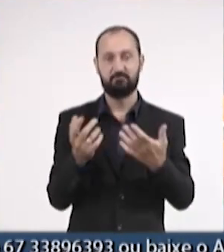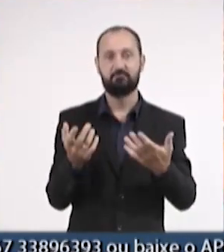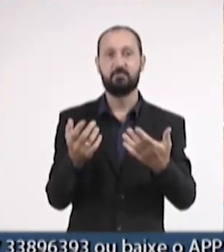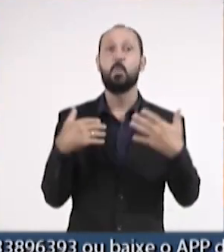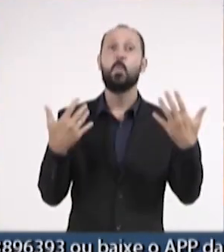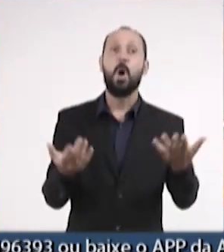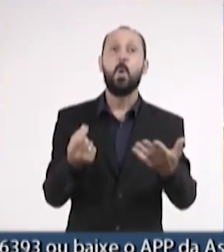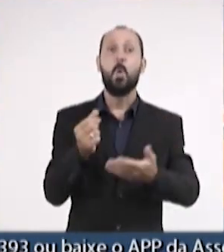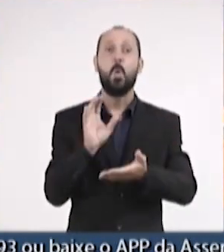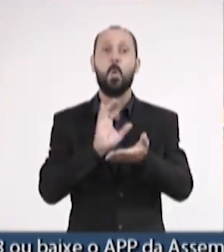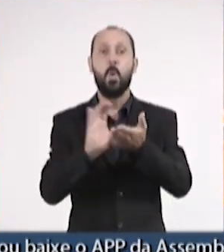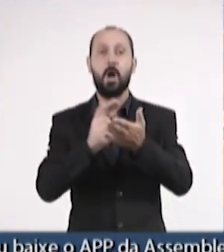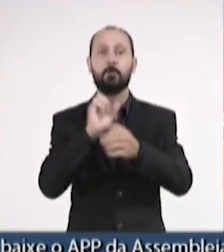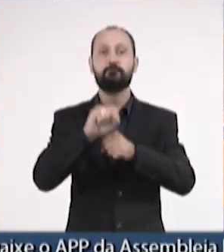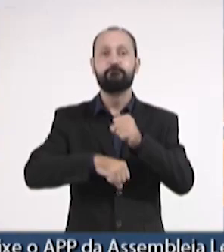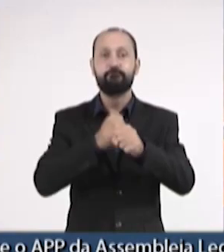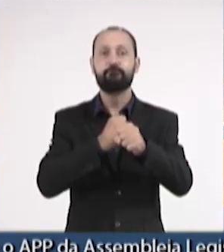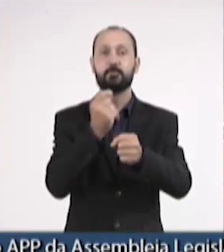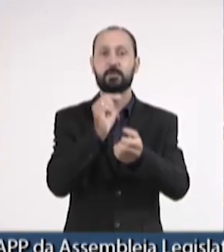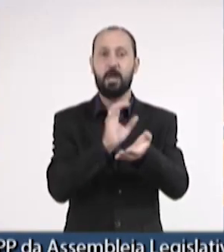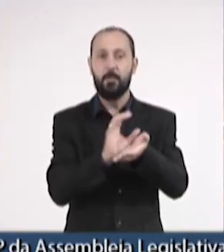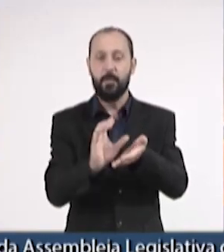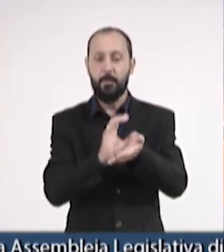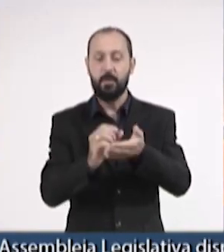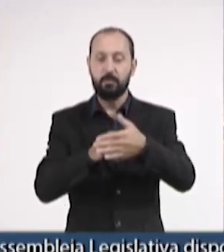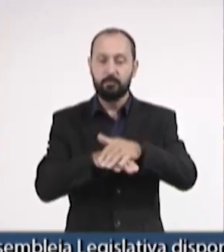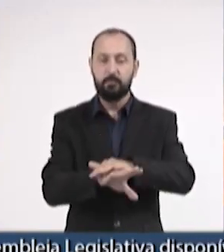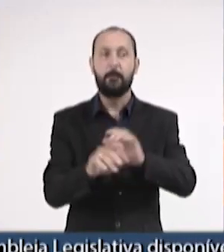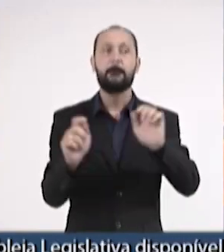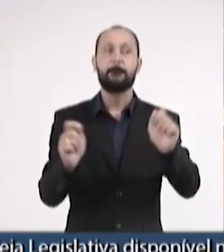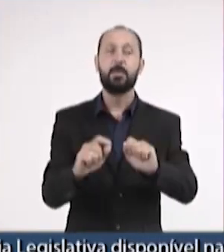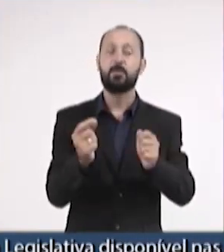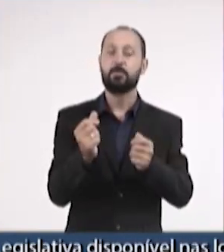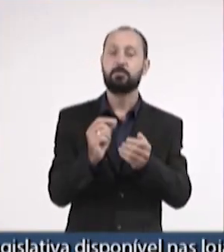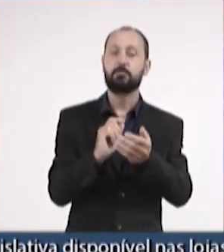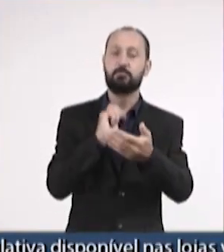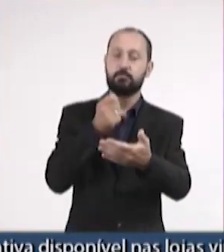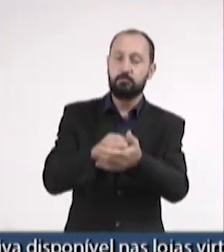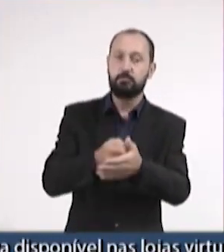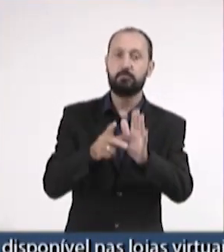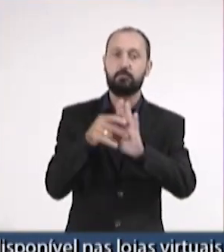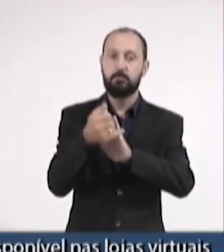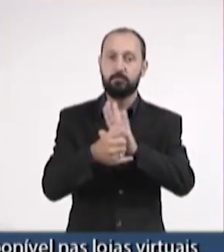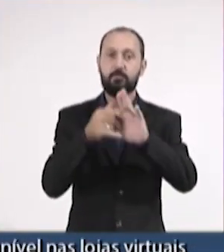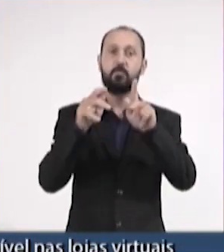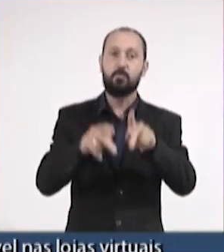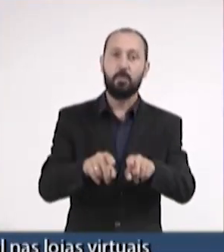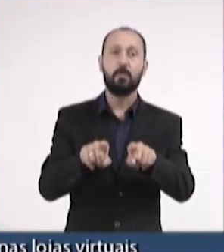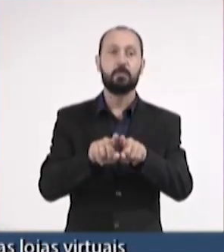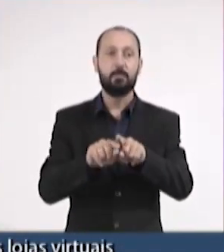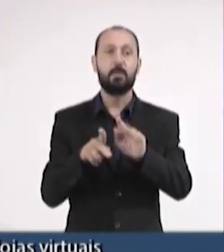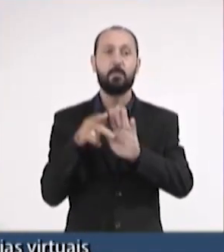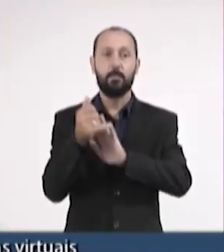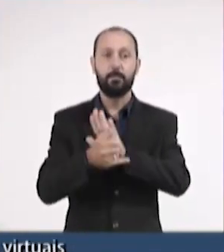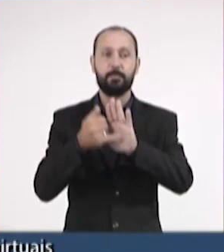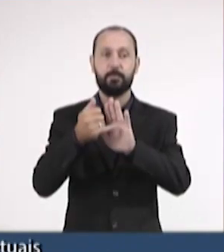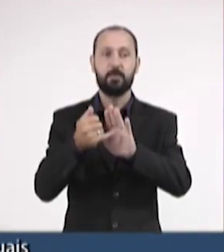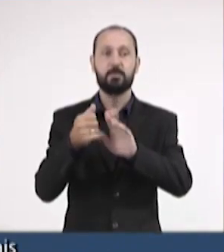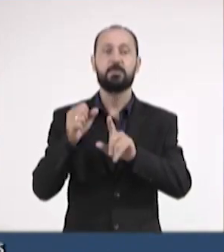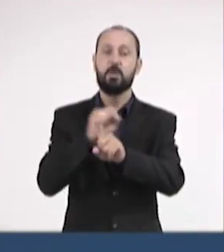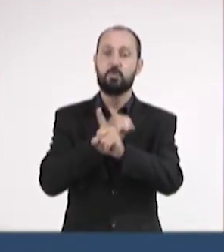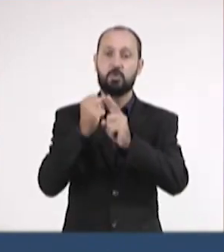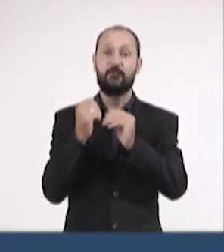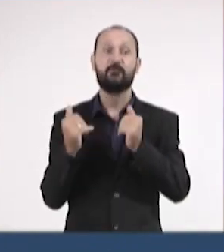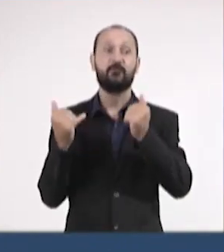é esse investimento, ano a ano, que esse fundo possa financiar tanto projetos públicos quanto projetos da